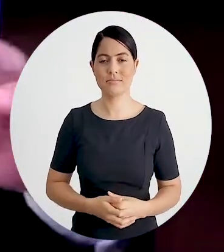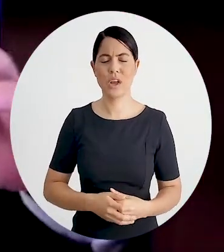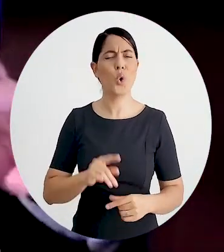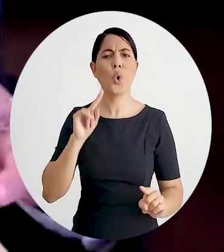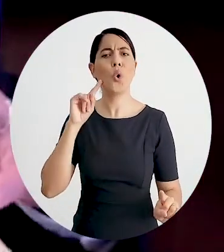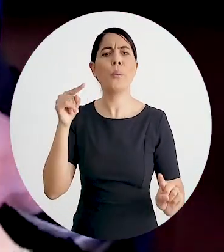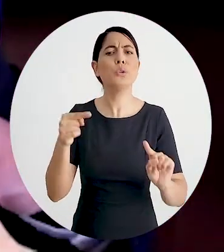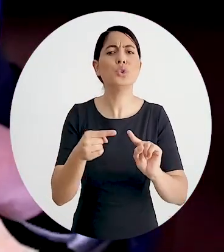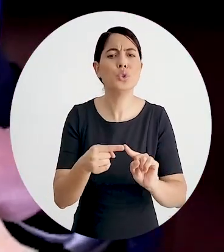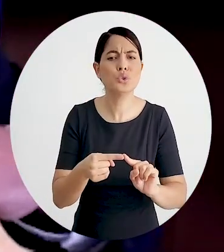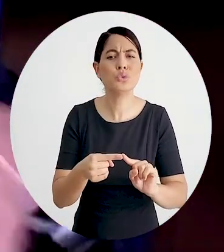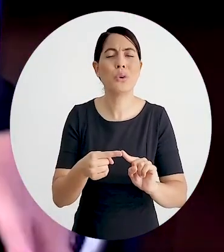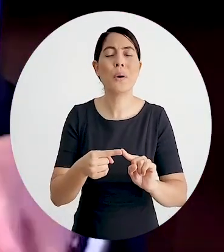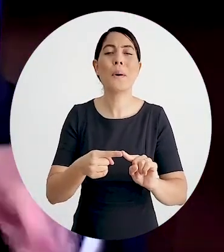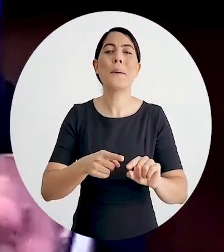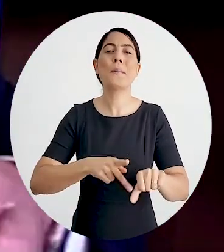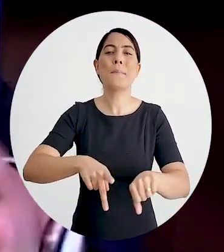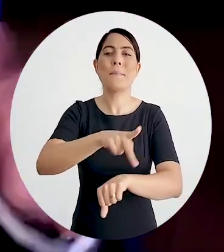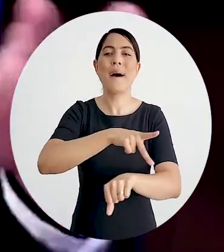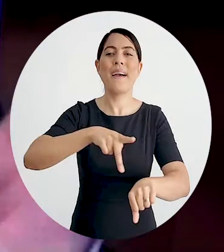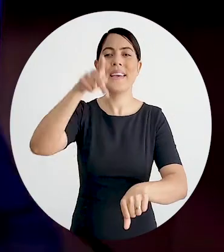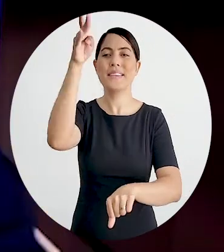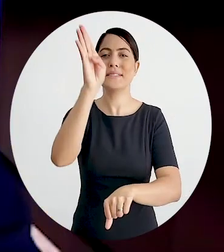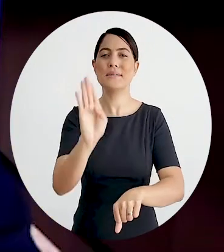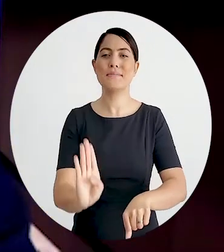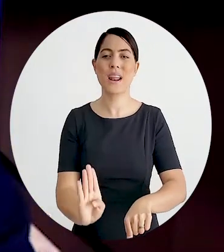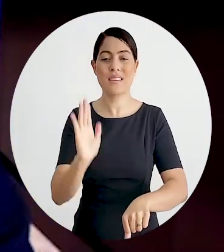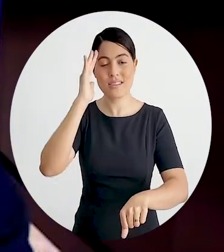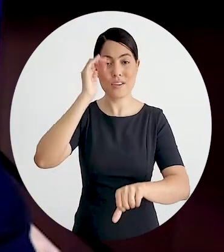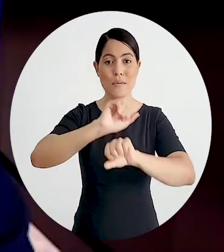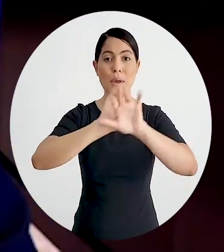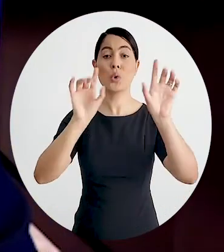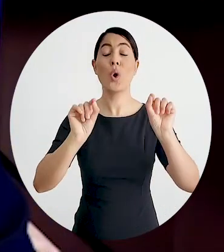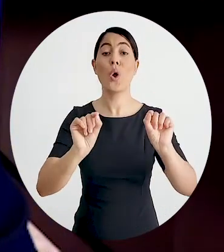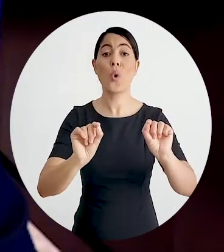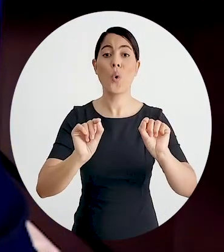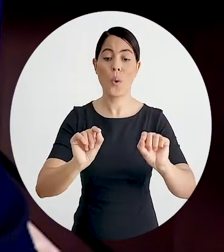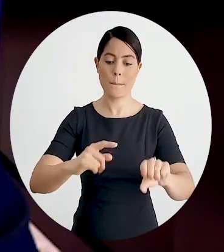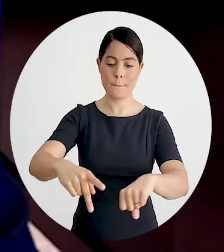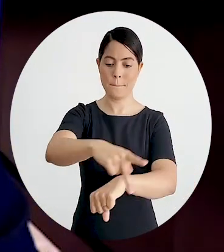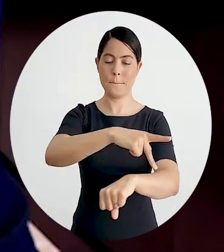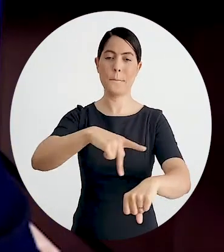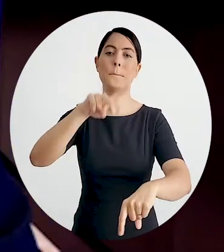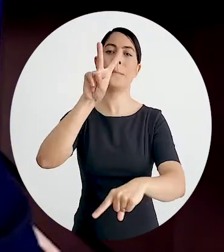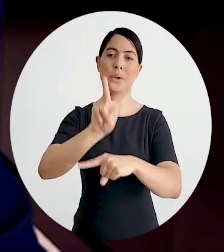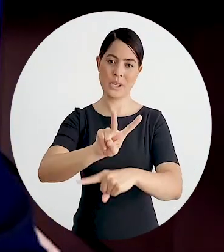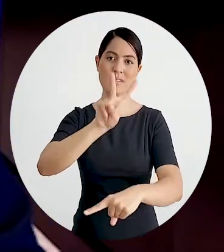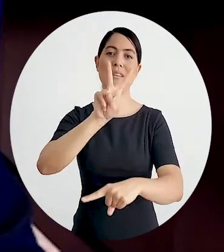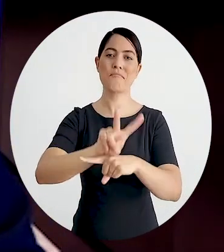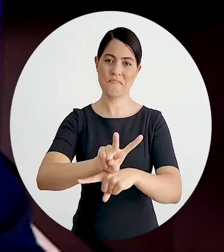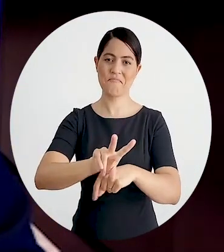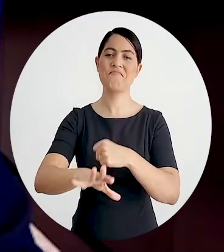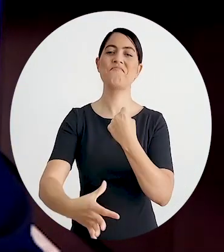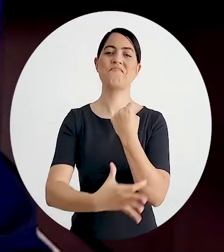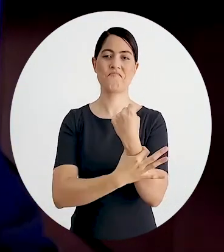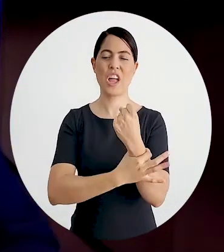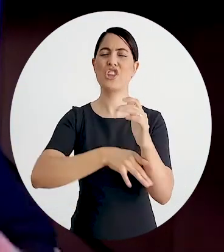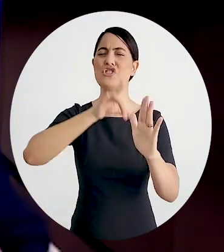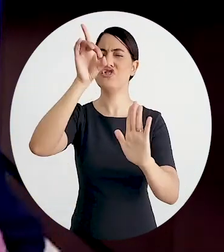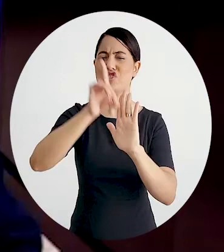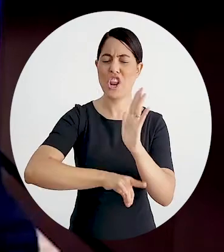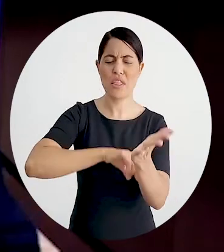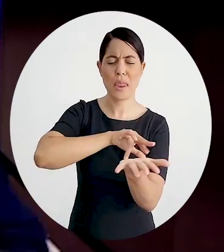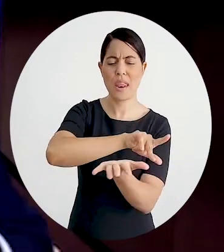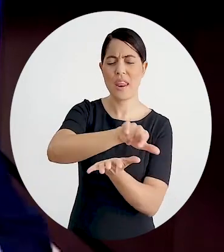Brasil compreendesse formalmente a importância e a essencialidade para o nosso país da proteção dessa gama